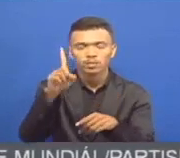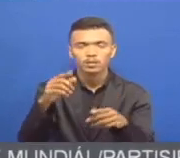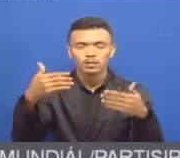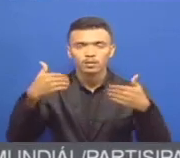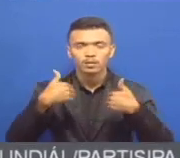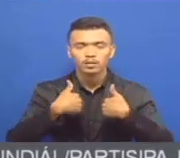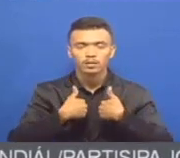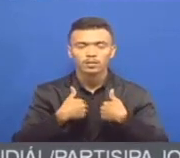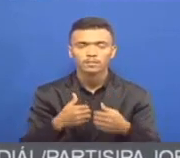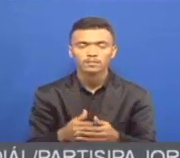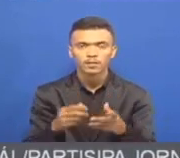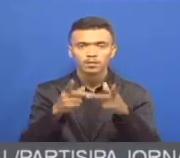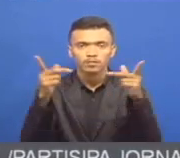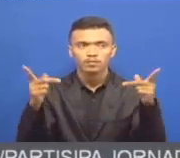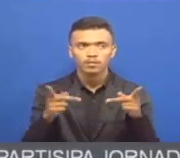a Fatim.